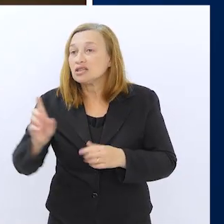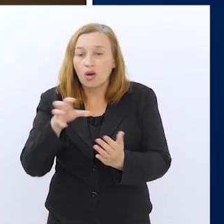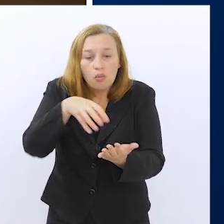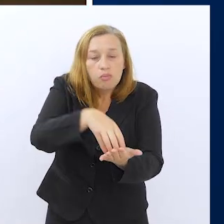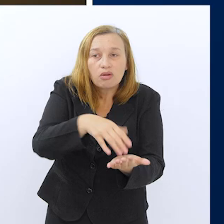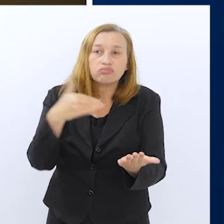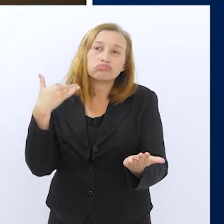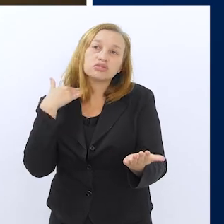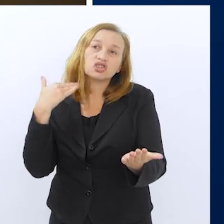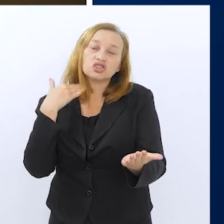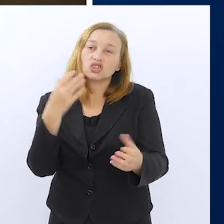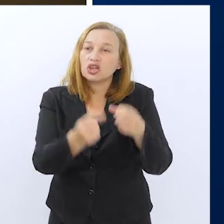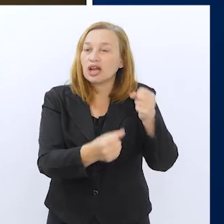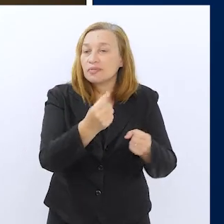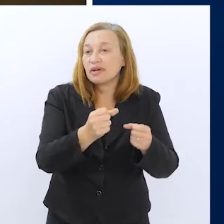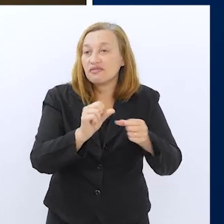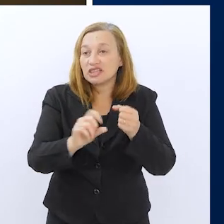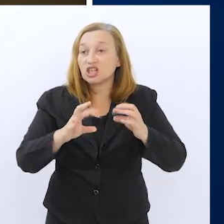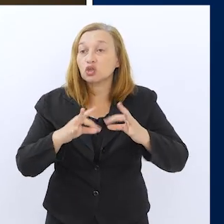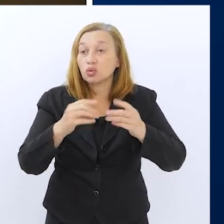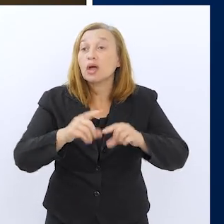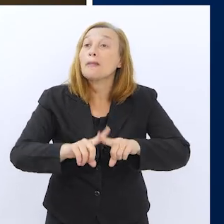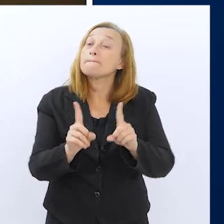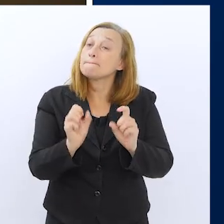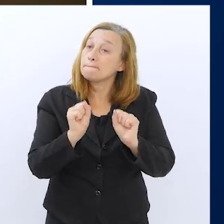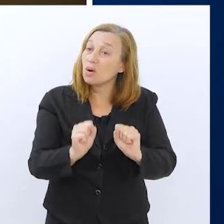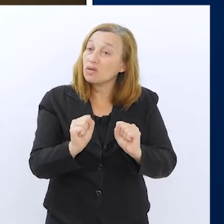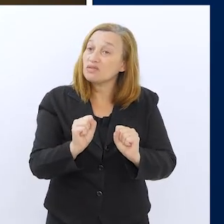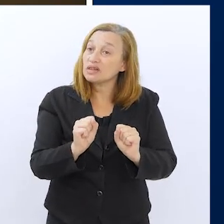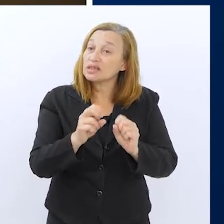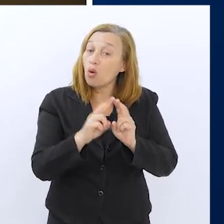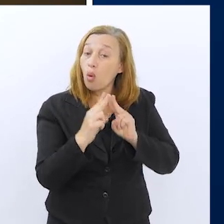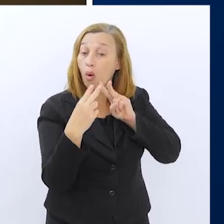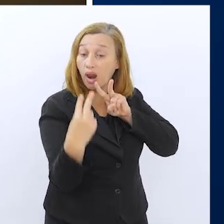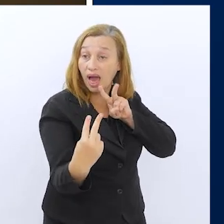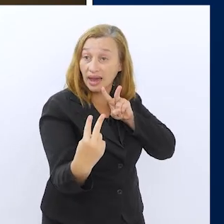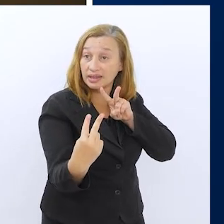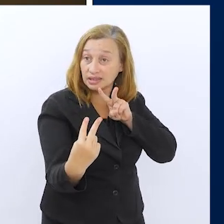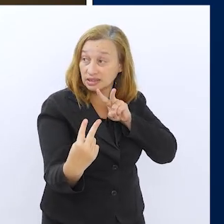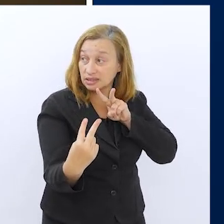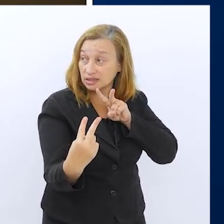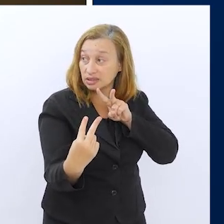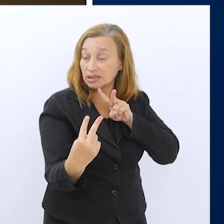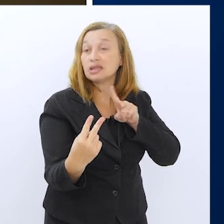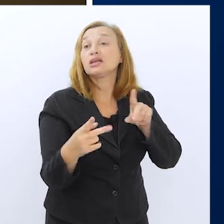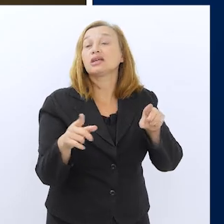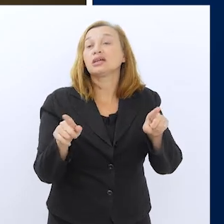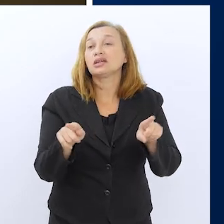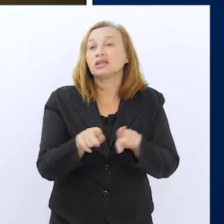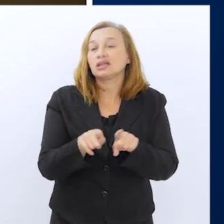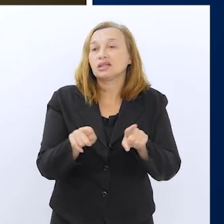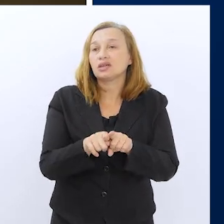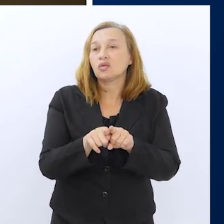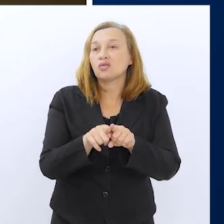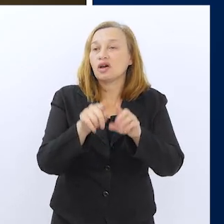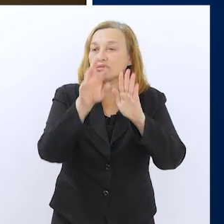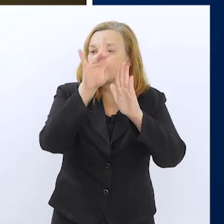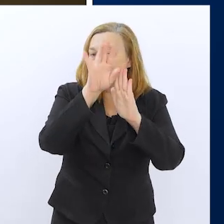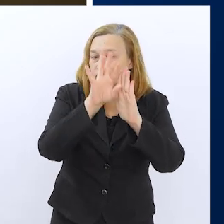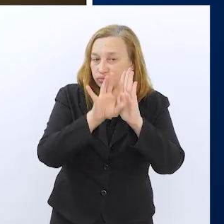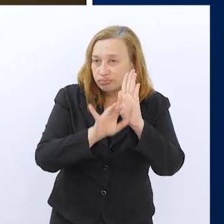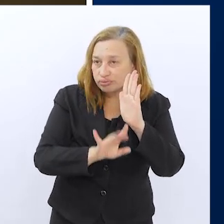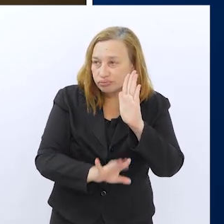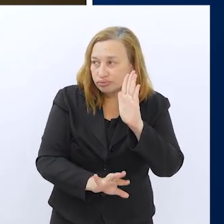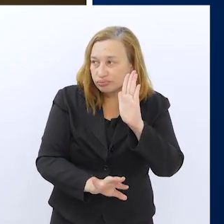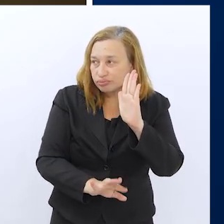ficar indo ao banco de leite para poder fazer isso tudo. Pode ser feito de forma online e os bancos de uau. leite vão